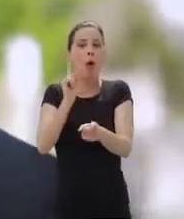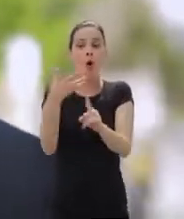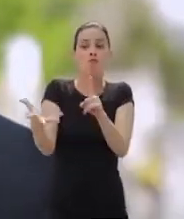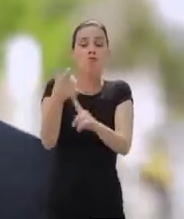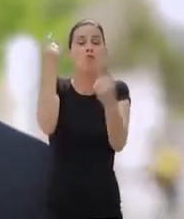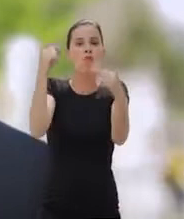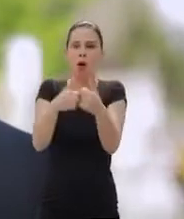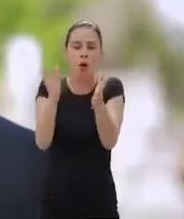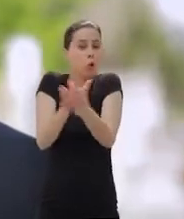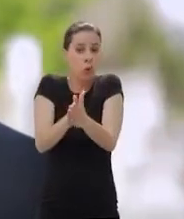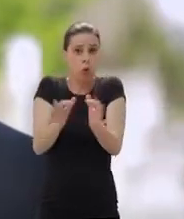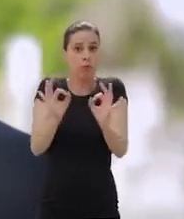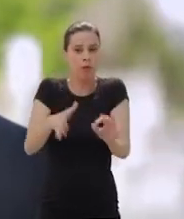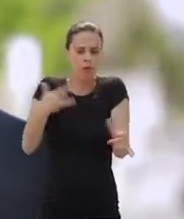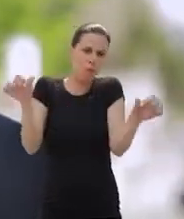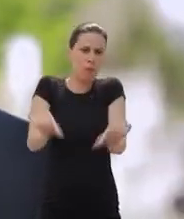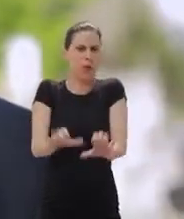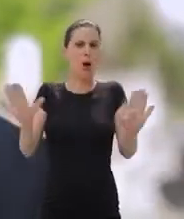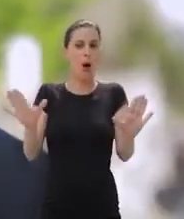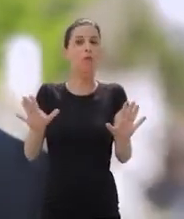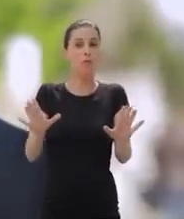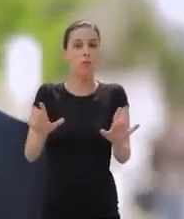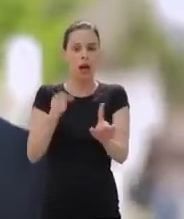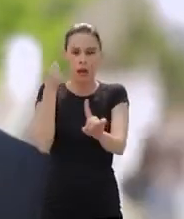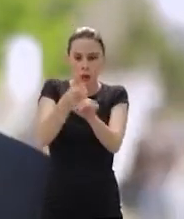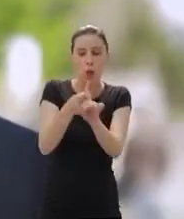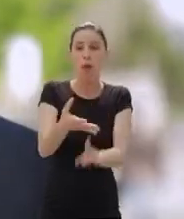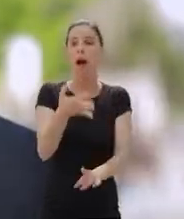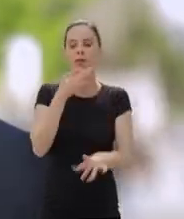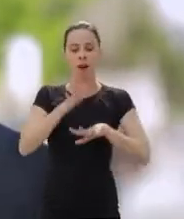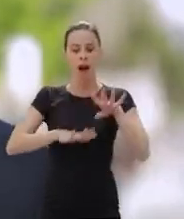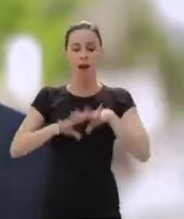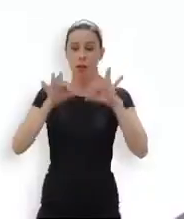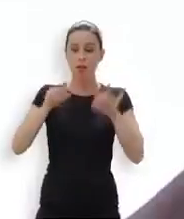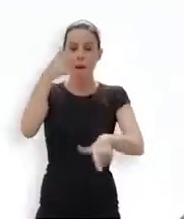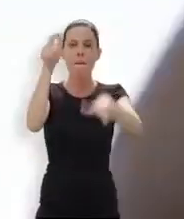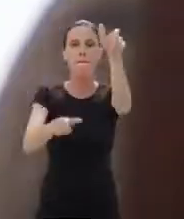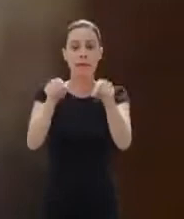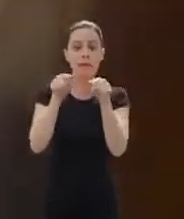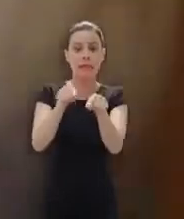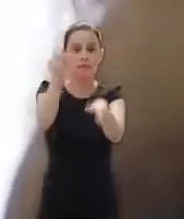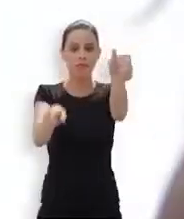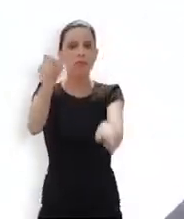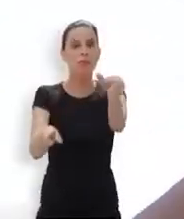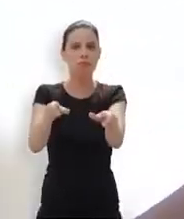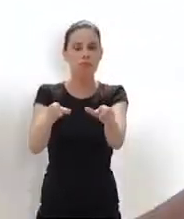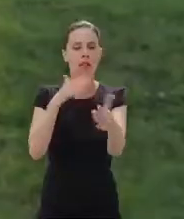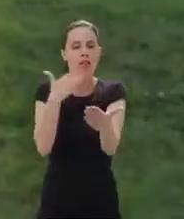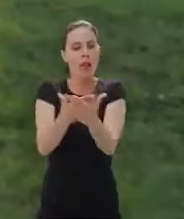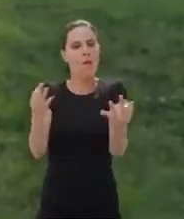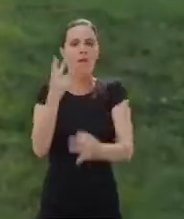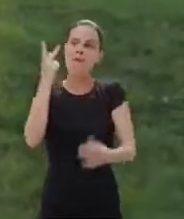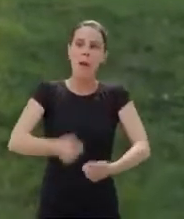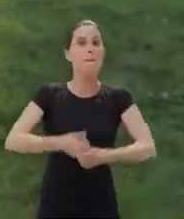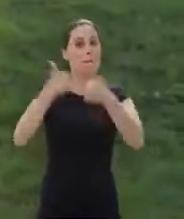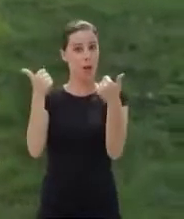conseguem é que fica sempre tudo cada vez pior é com a luta e ação das populações dos trabalhadores que construiremos uma